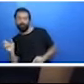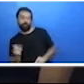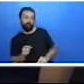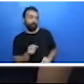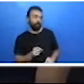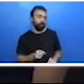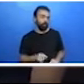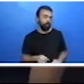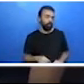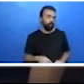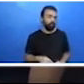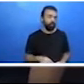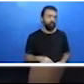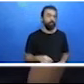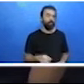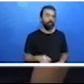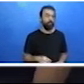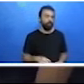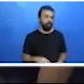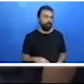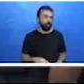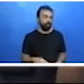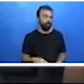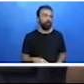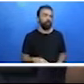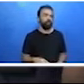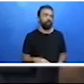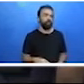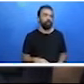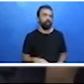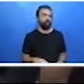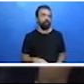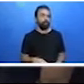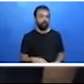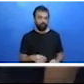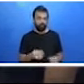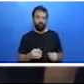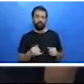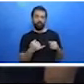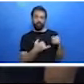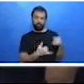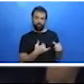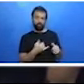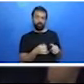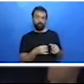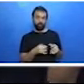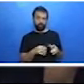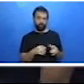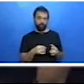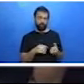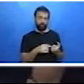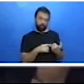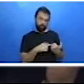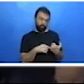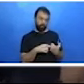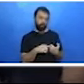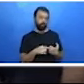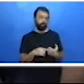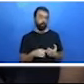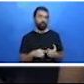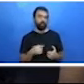mãe logo pega o aparelho e me deixa. Jogos eletrônicos, eu já